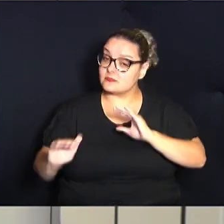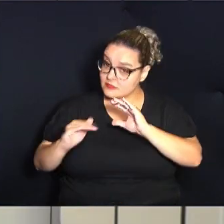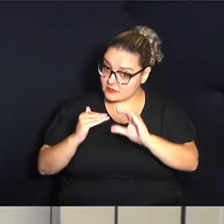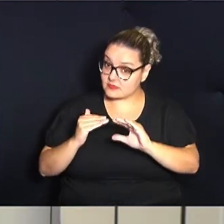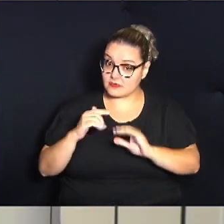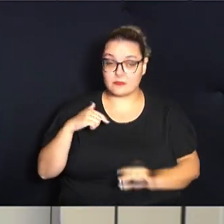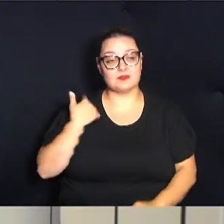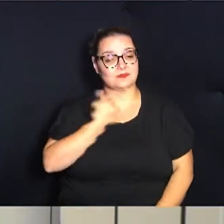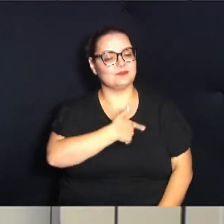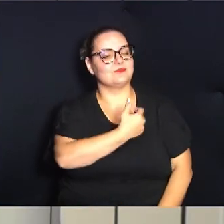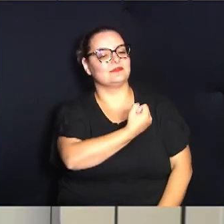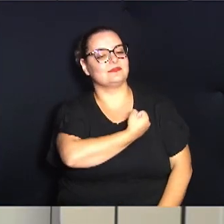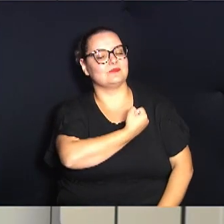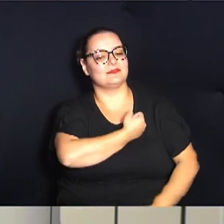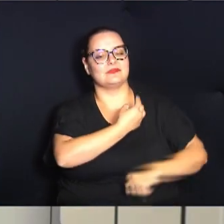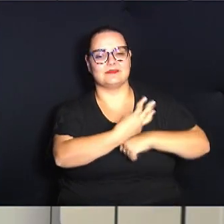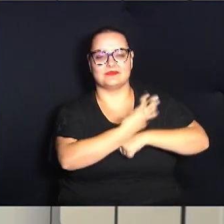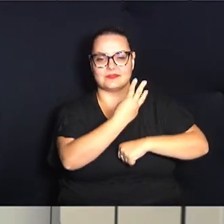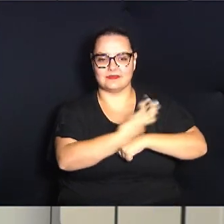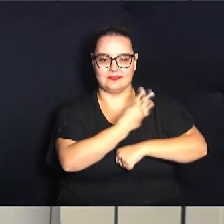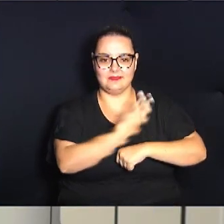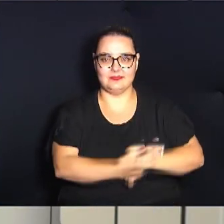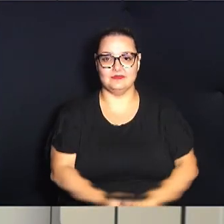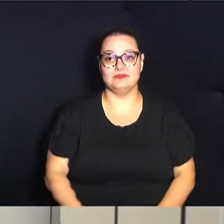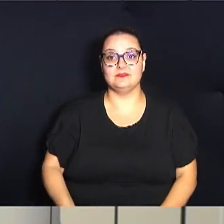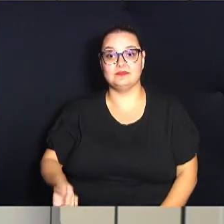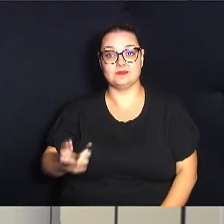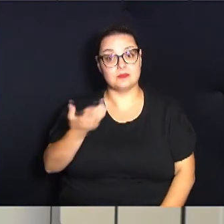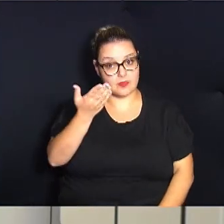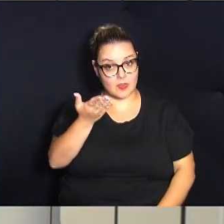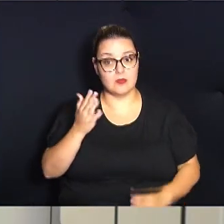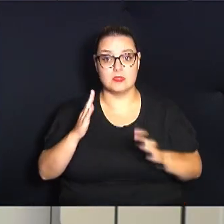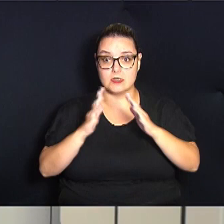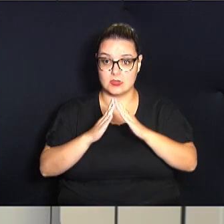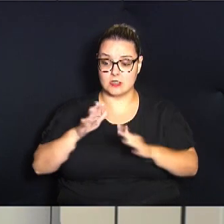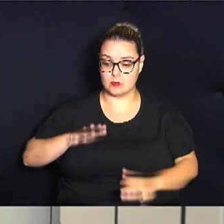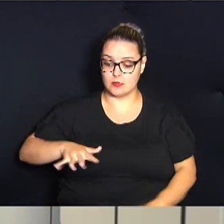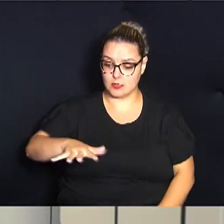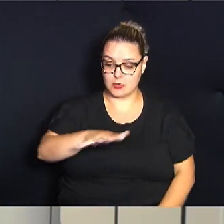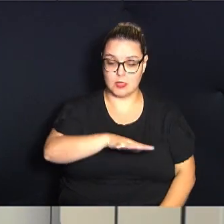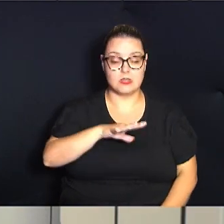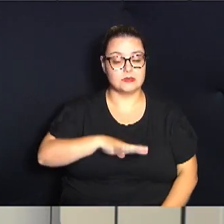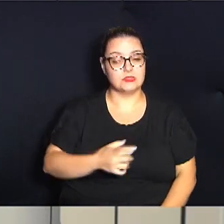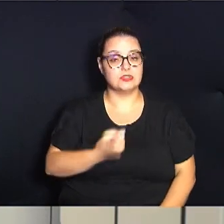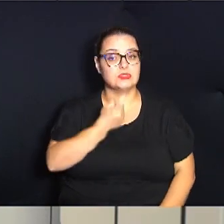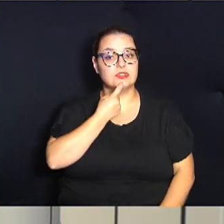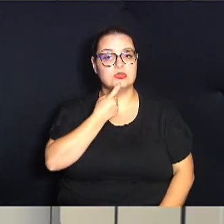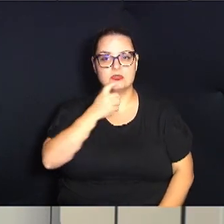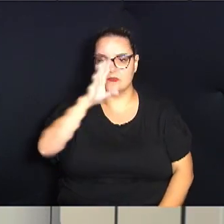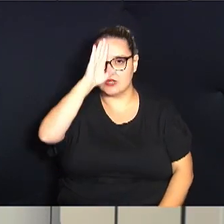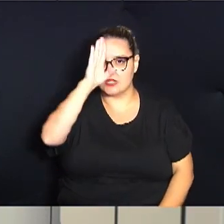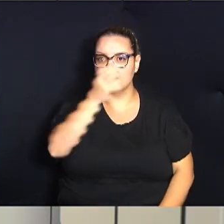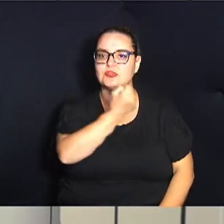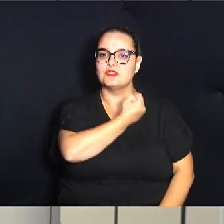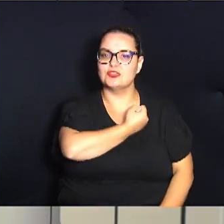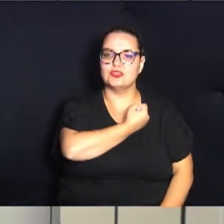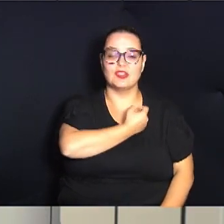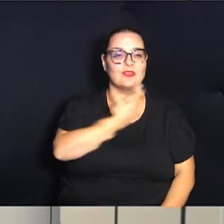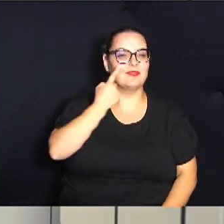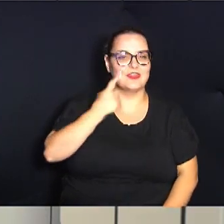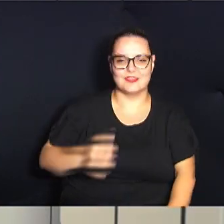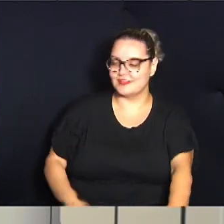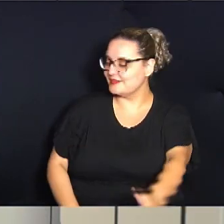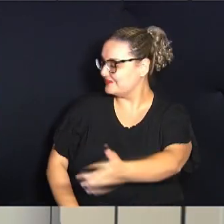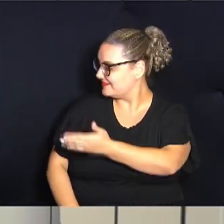participe. Envie a sua mensagem para o número do nosso WhatsApp. 19 é o nosso DDD. Para você que é de